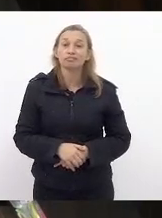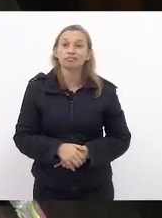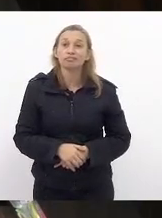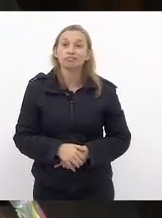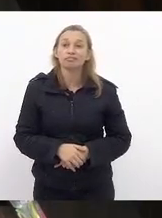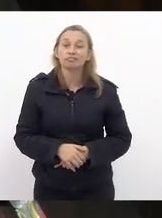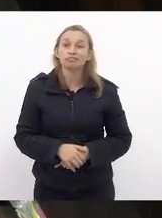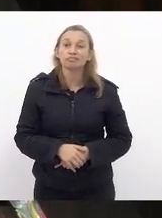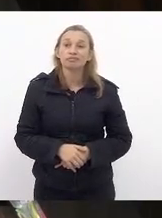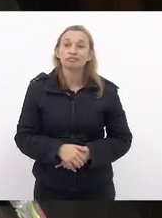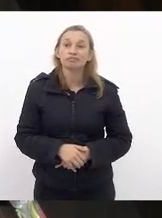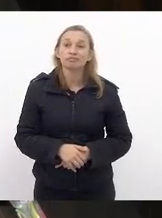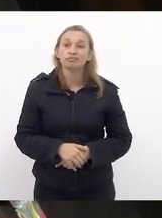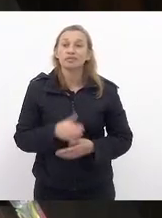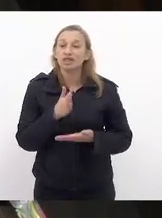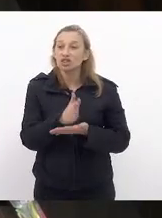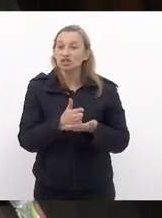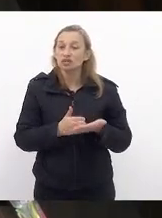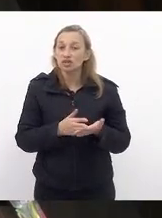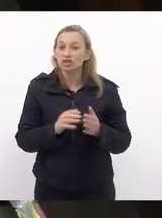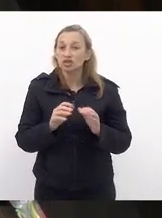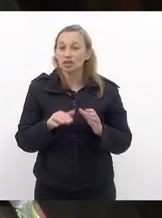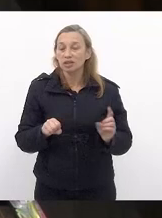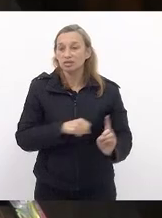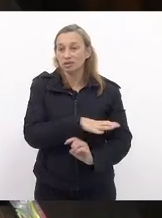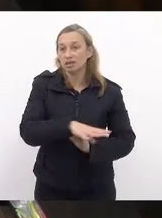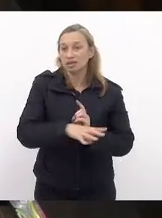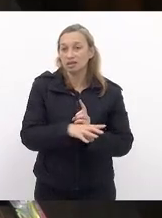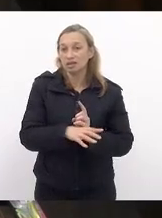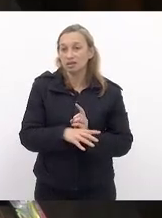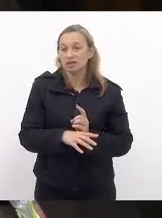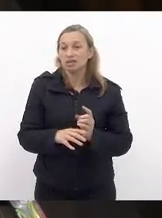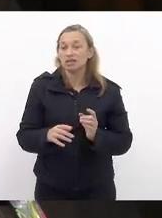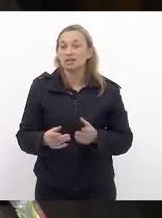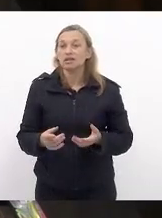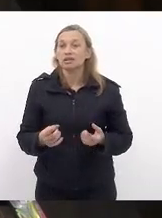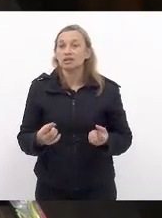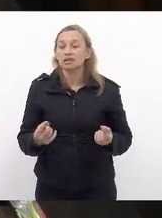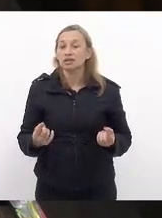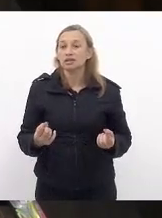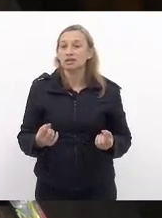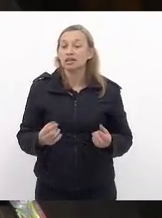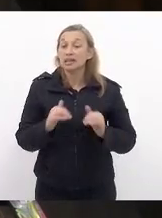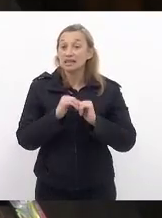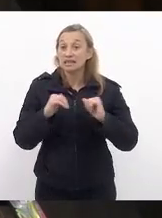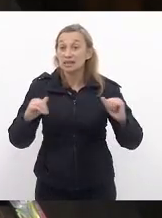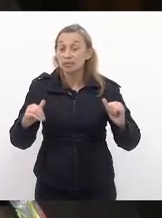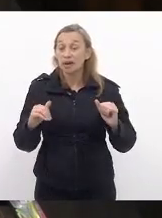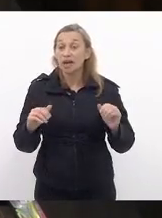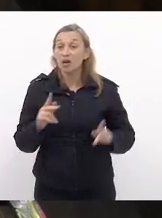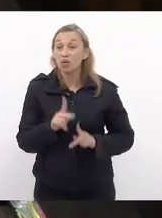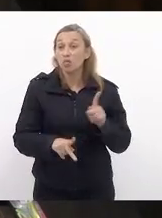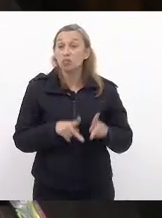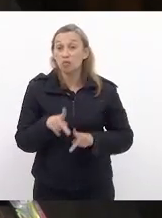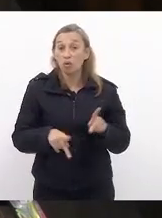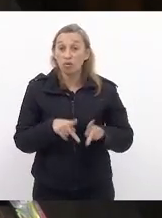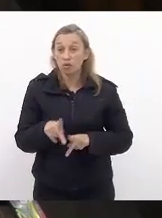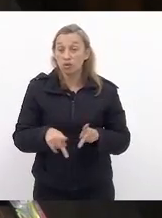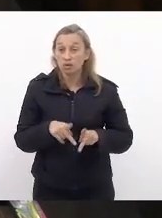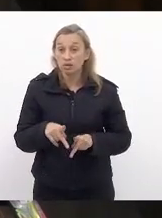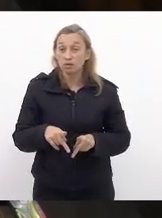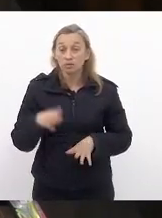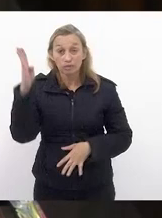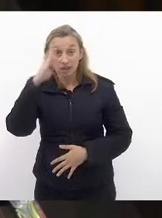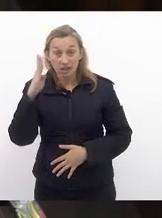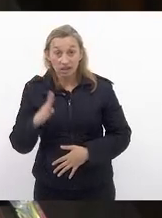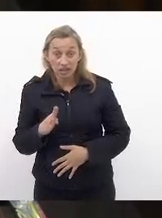e tentam dividir a sociedade promovendo a discórdia separar o povo Fluminense e o